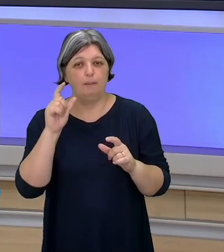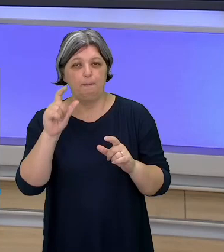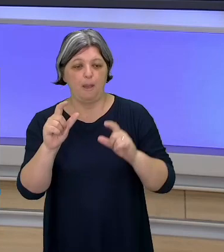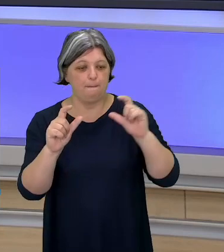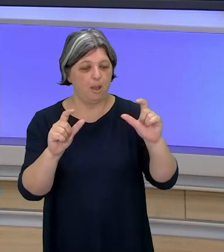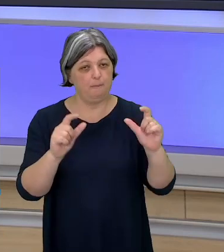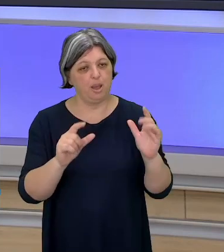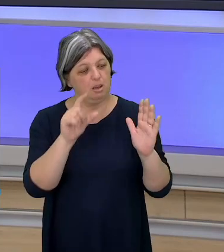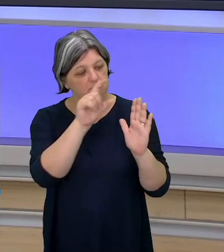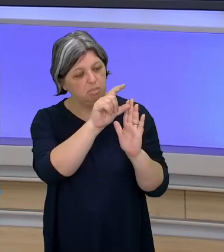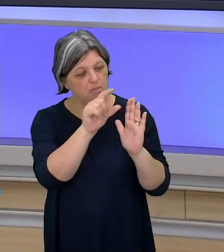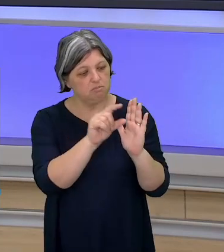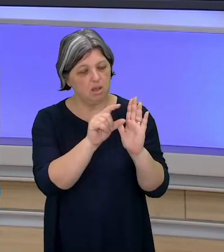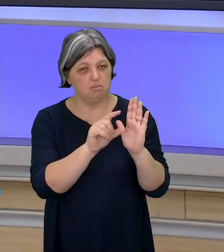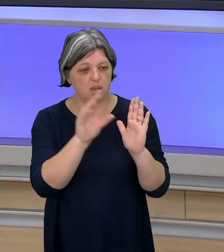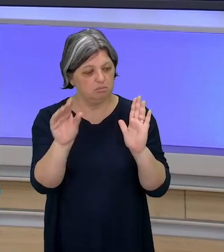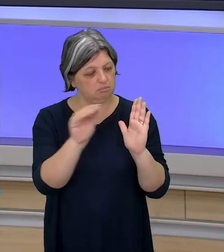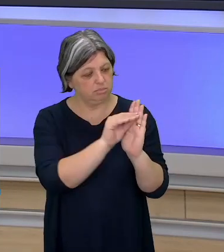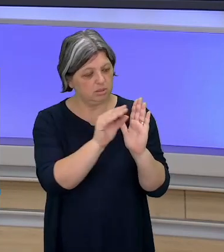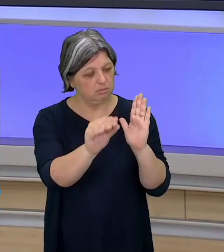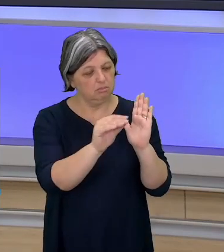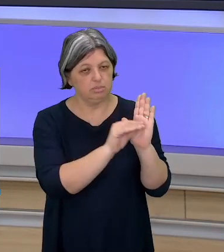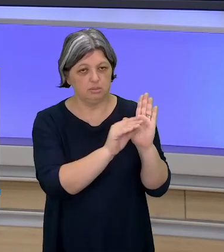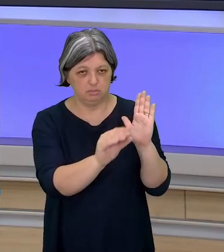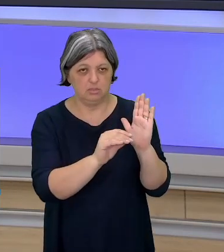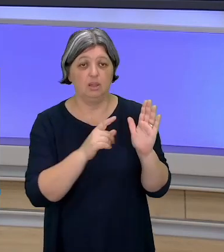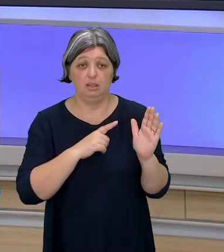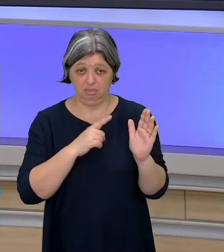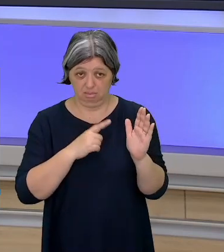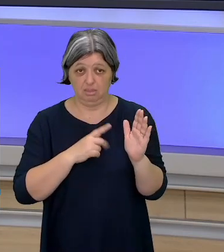aqui, eu ainda tenho parte do texto original.